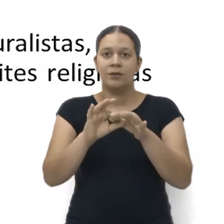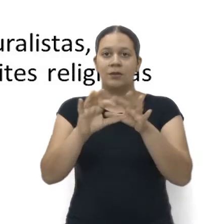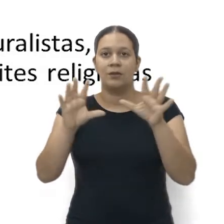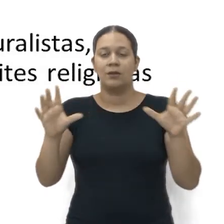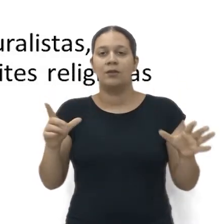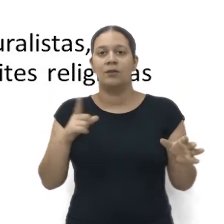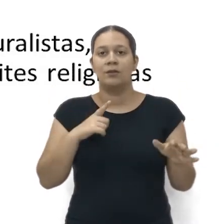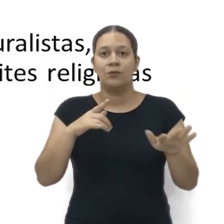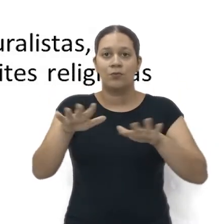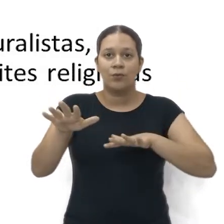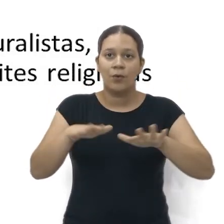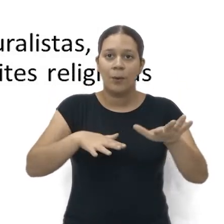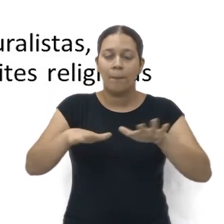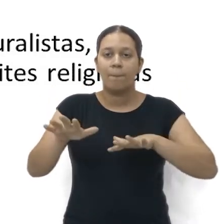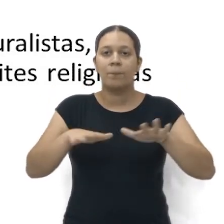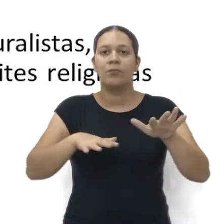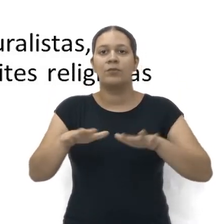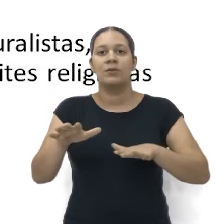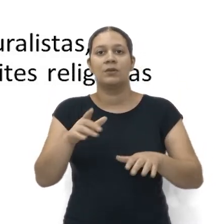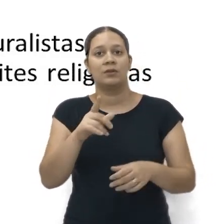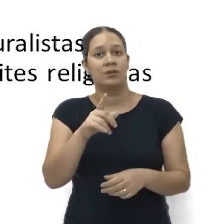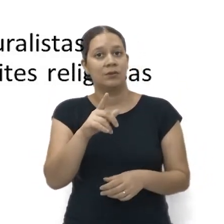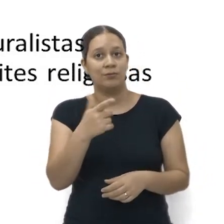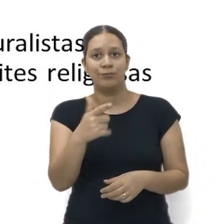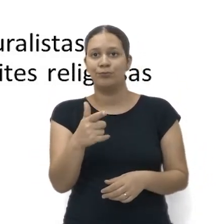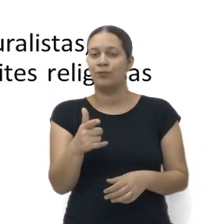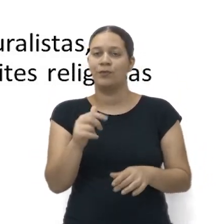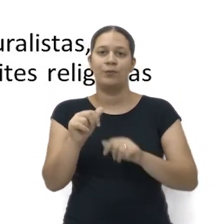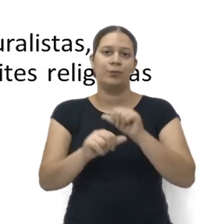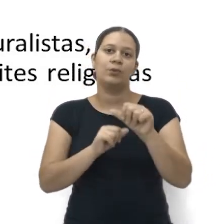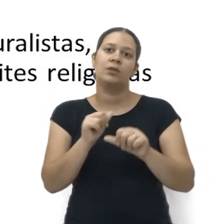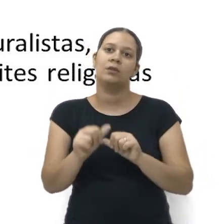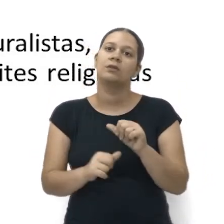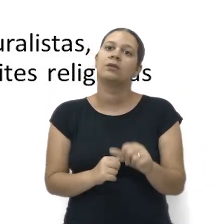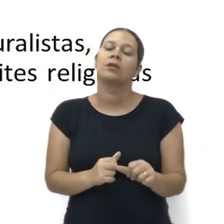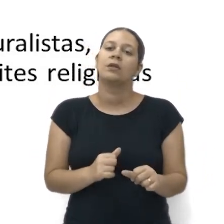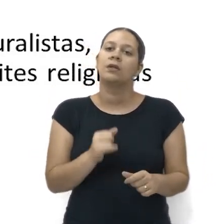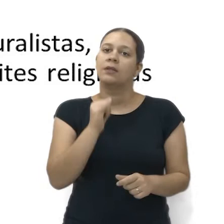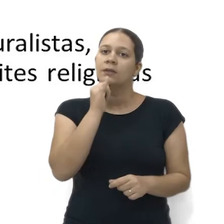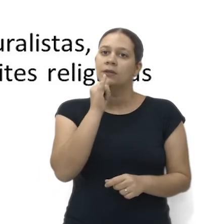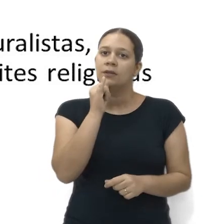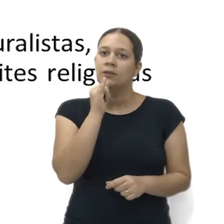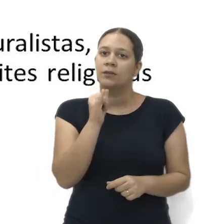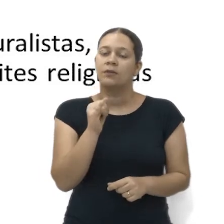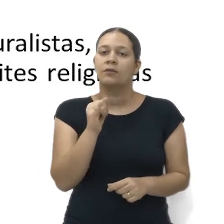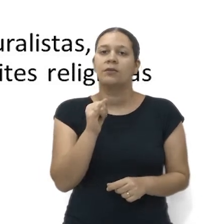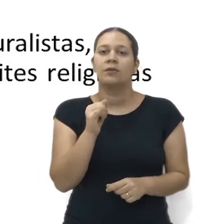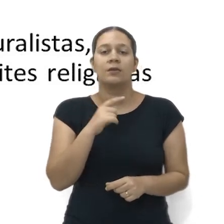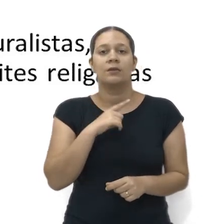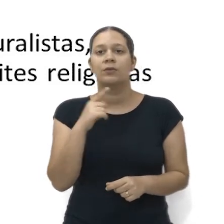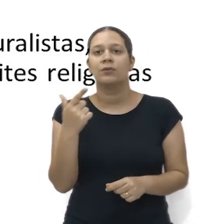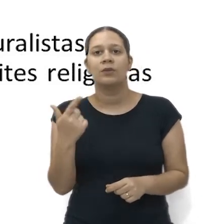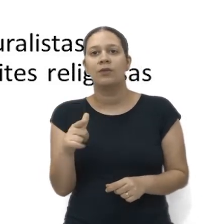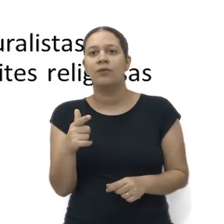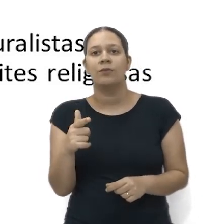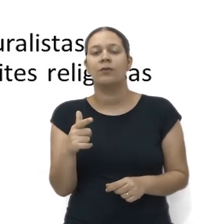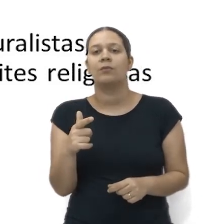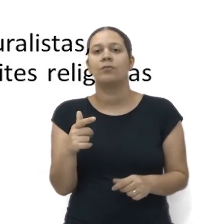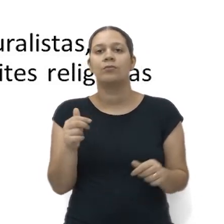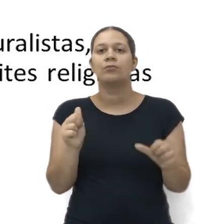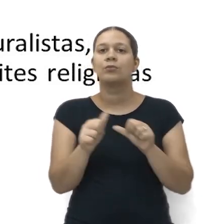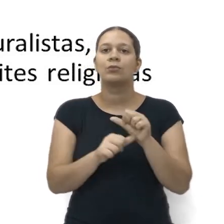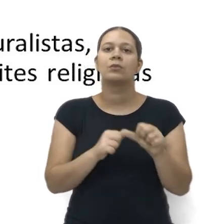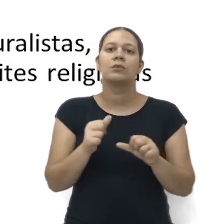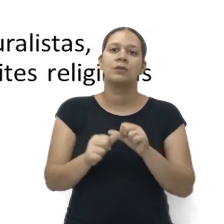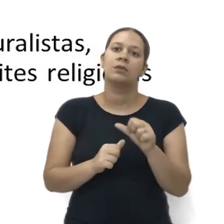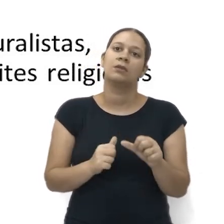que foi elitista e que não fez muitas mudanças. Por exemplo, não houve reforma agrária.